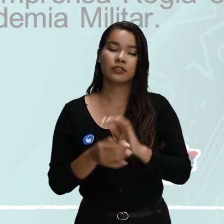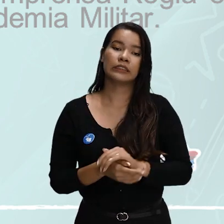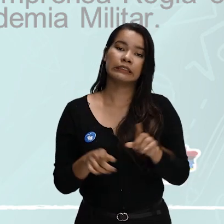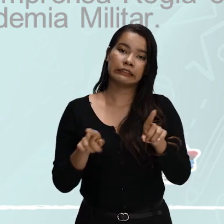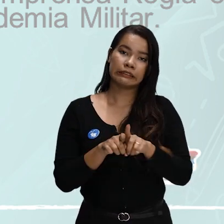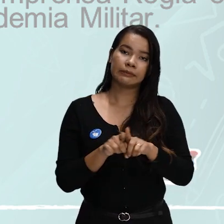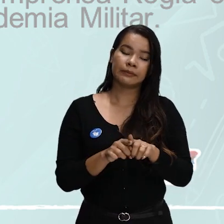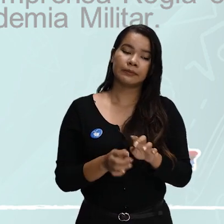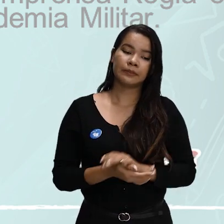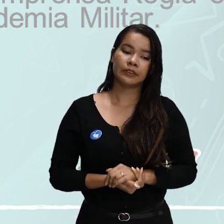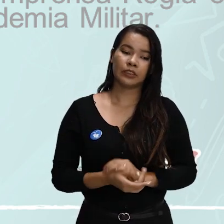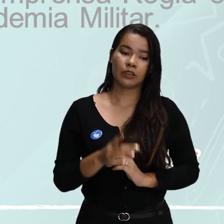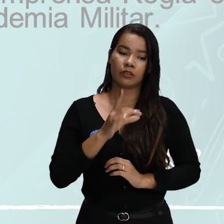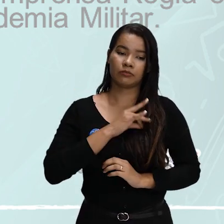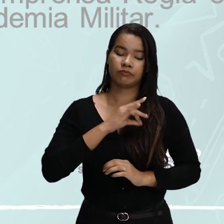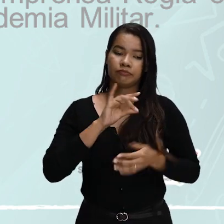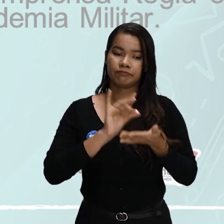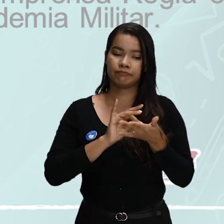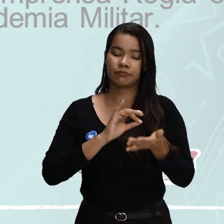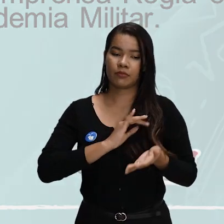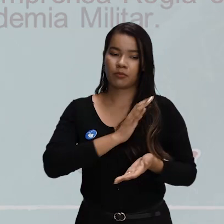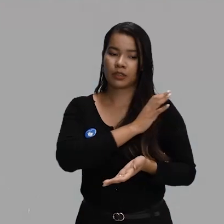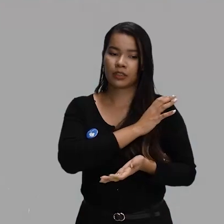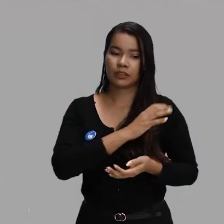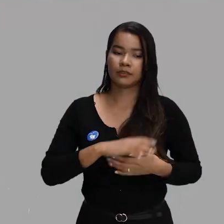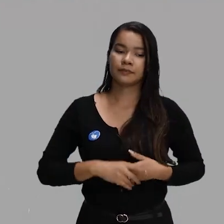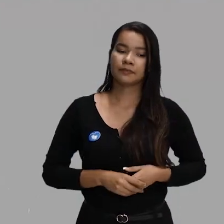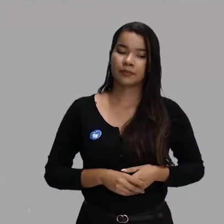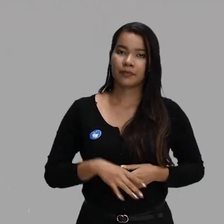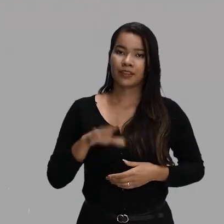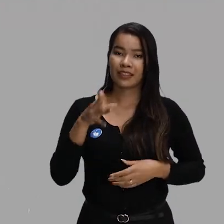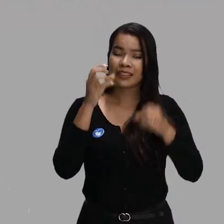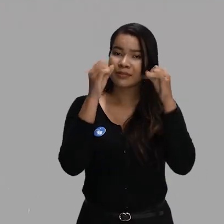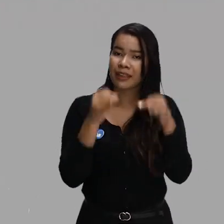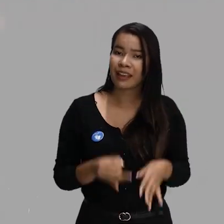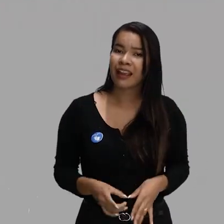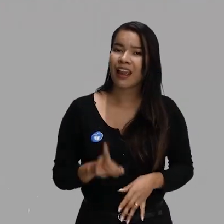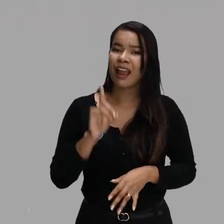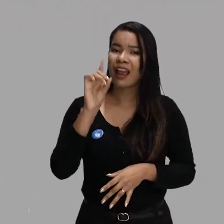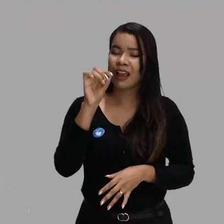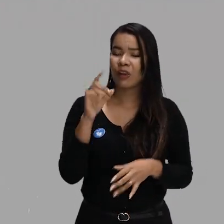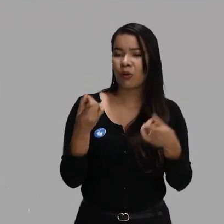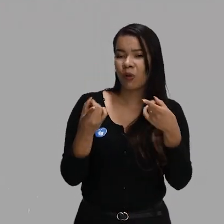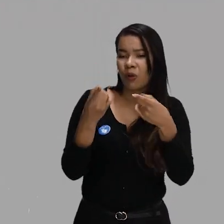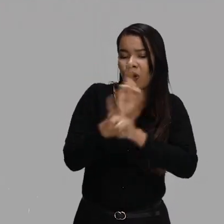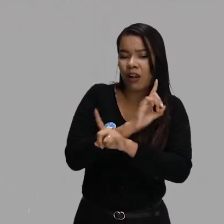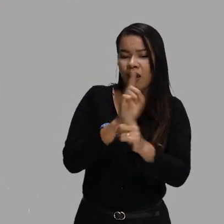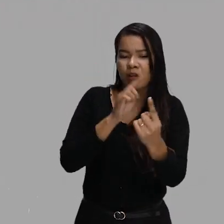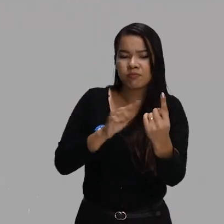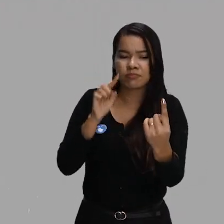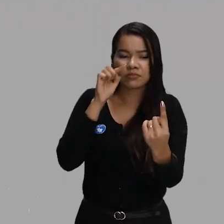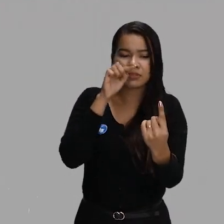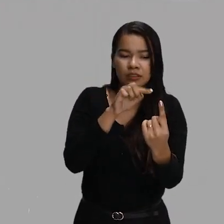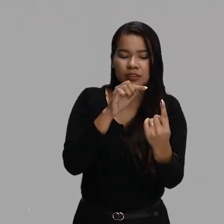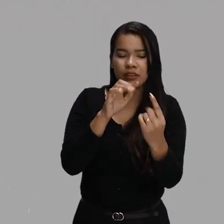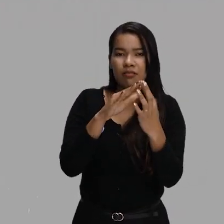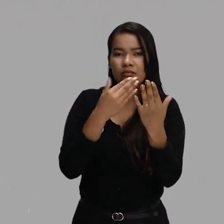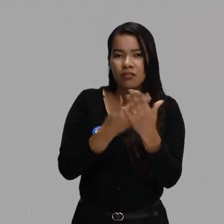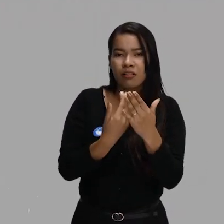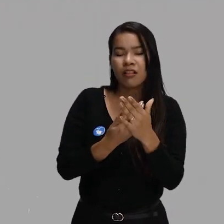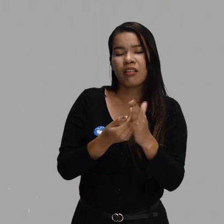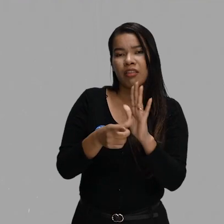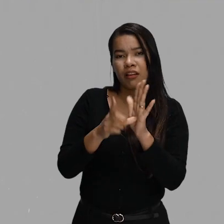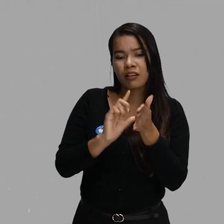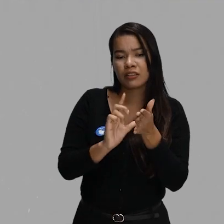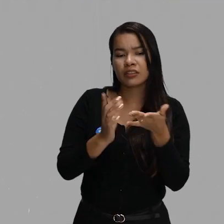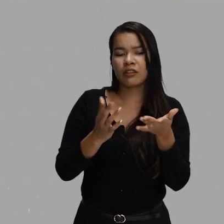Militar. Eu já falei, é subjetivista, então é contrário ao objetivismo da escola anterior, tá?